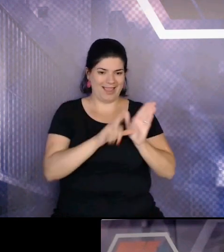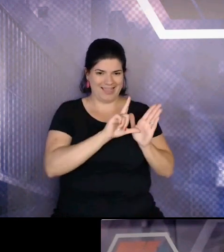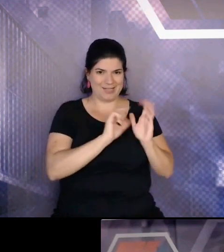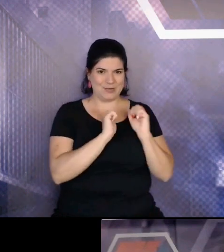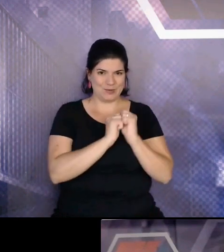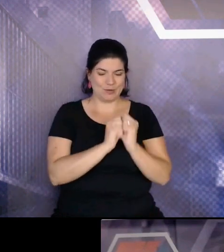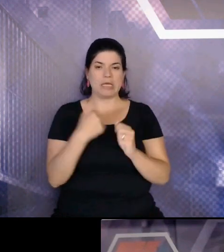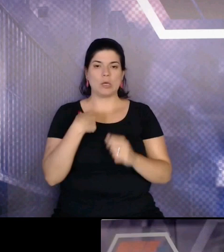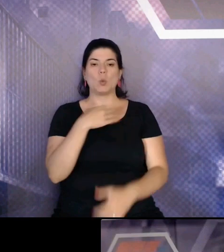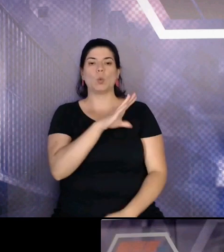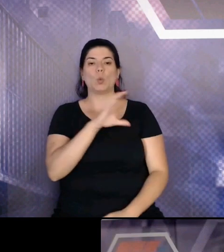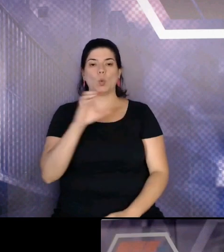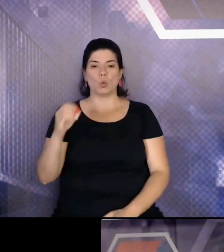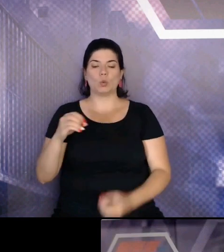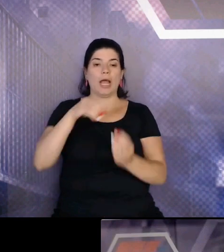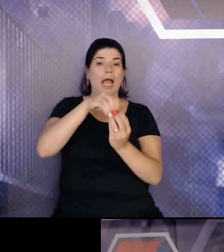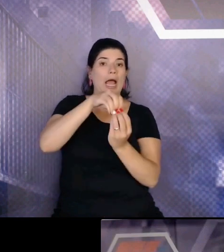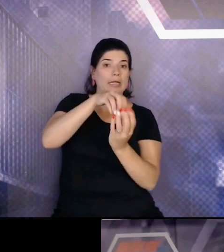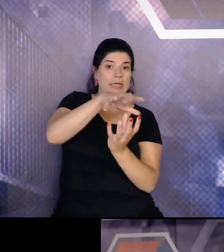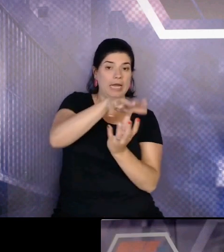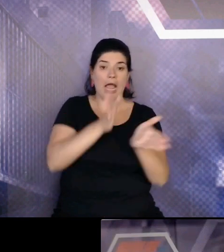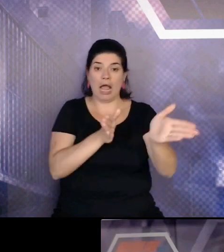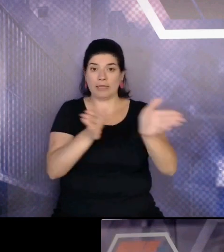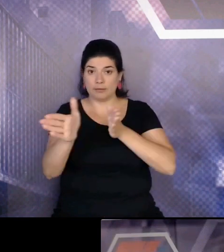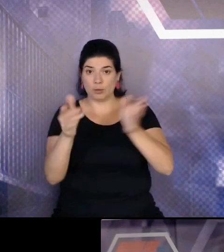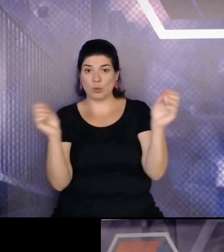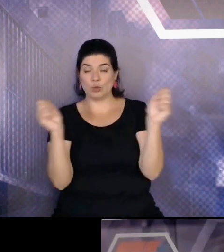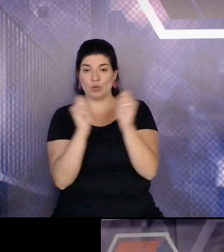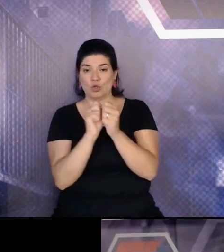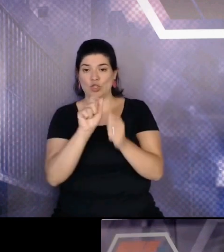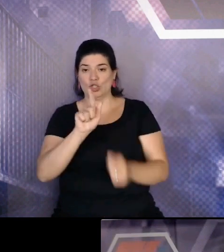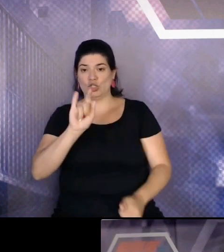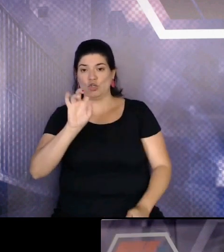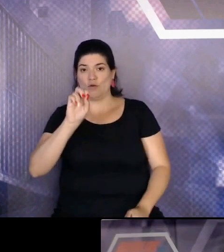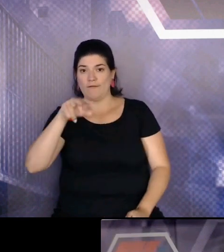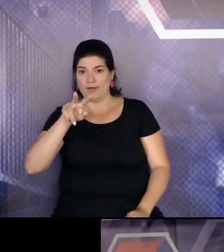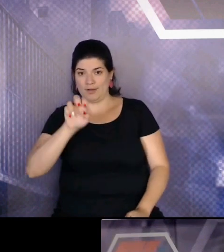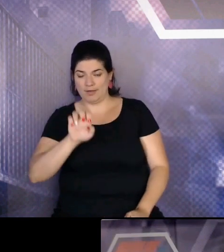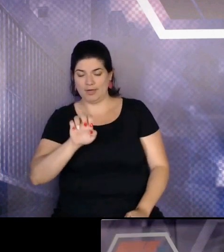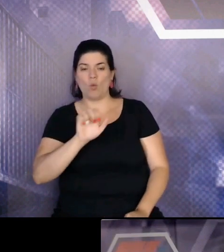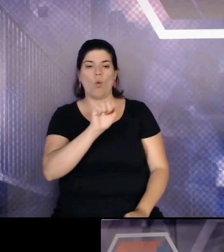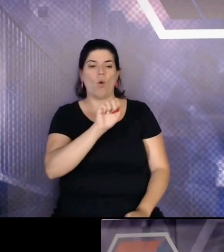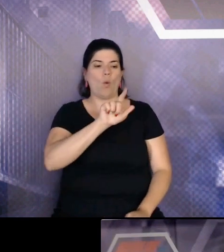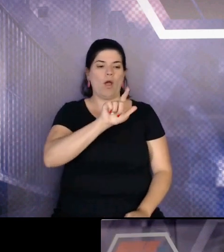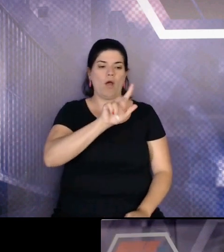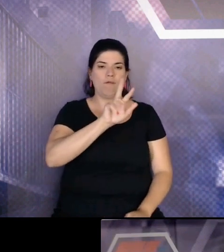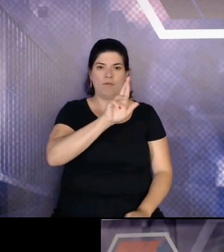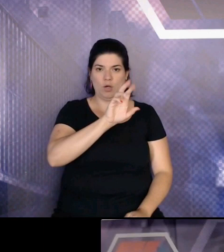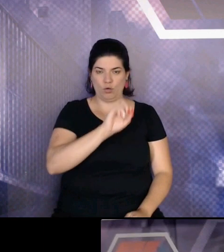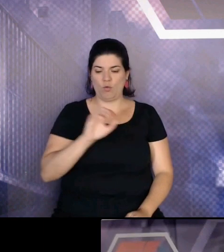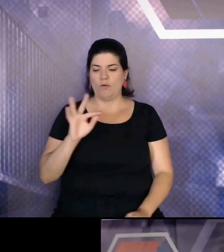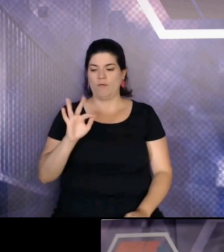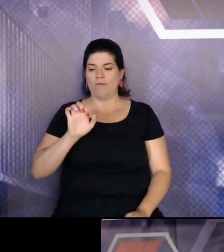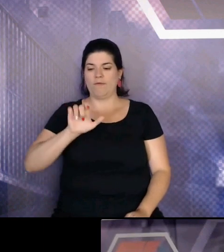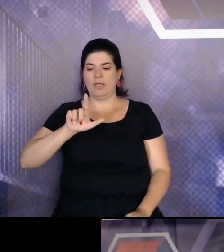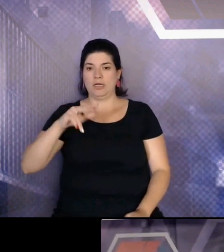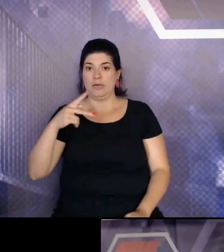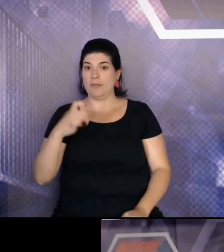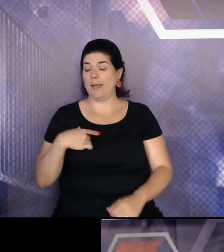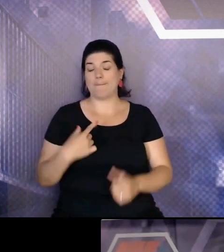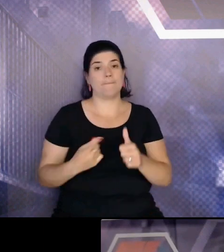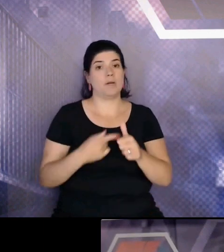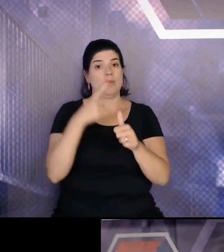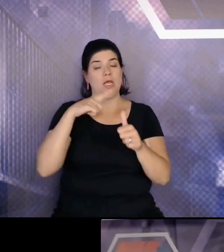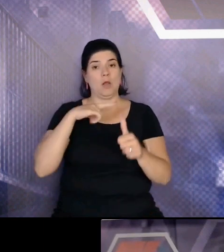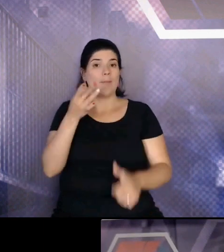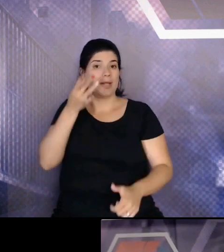estou coordenadora da trilha de acessibilidade junto com o Giovanni, o Álvaro e o Felipe. É minha primeira vez presencialmente no evento,